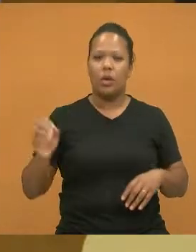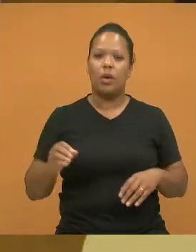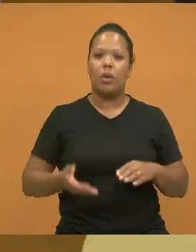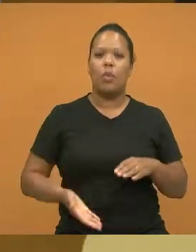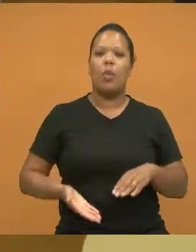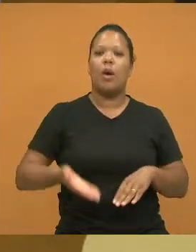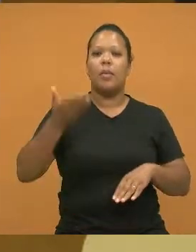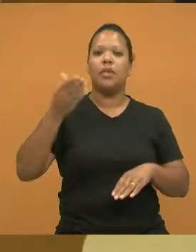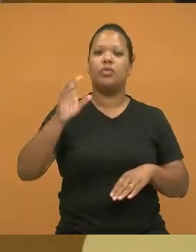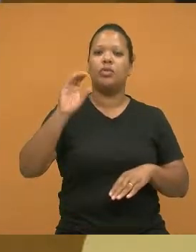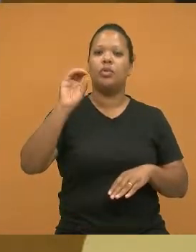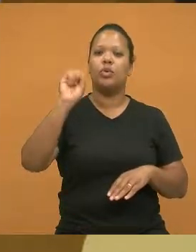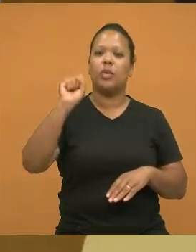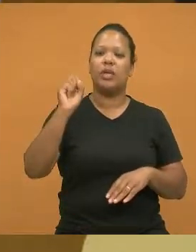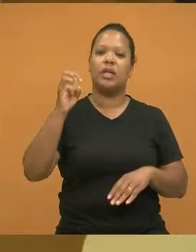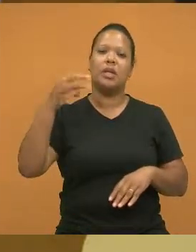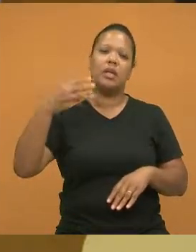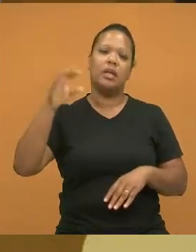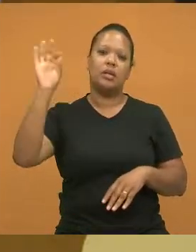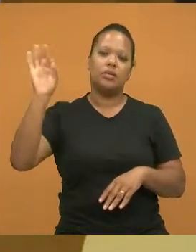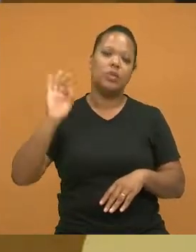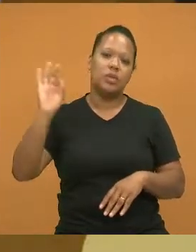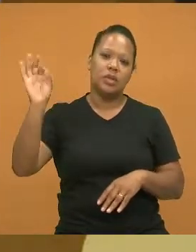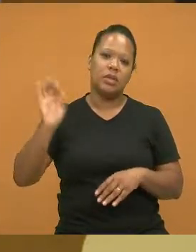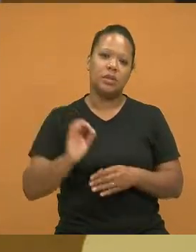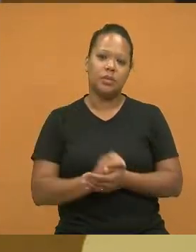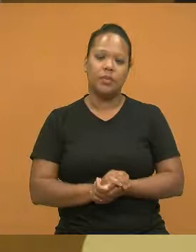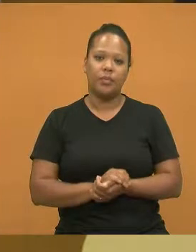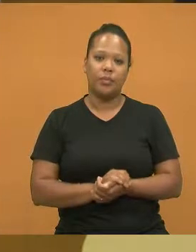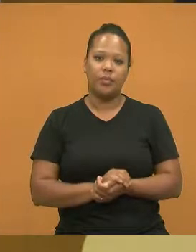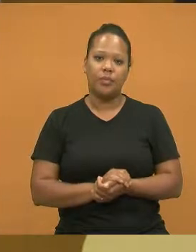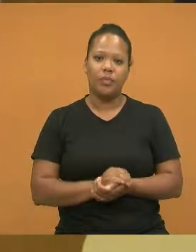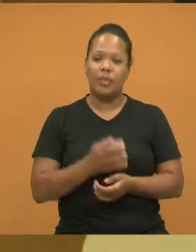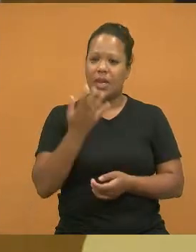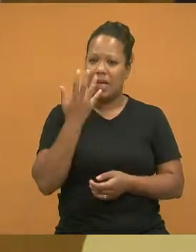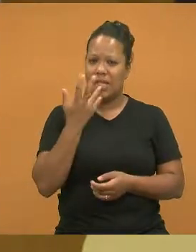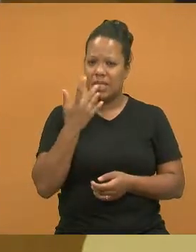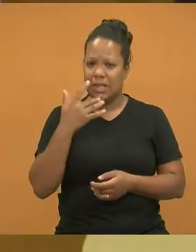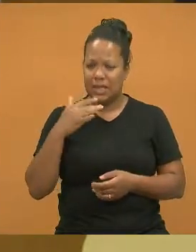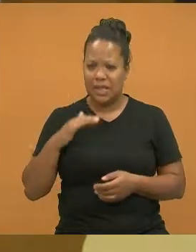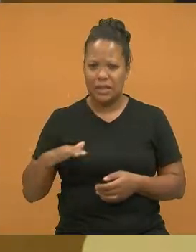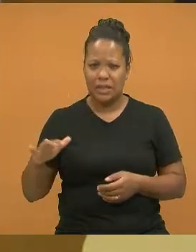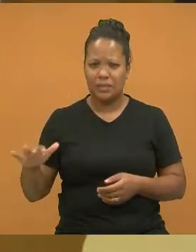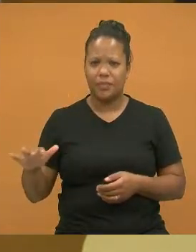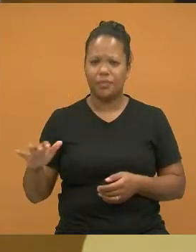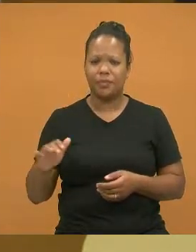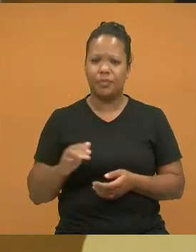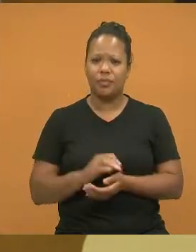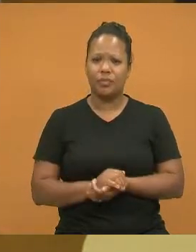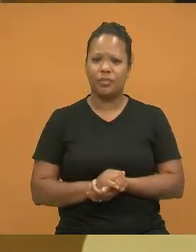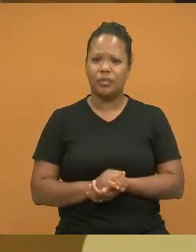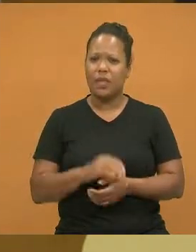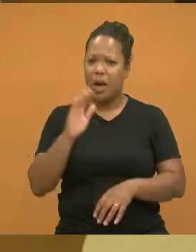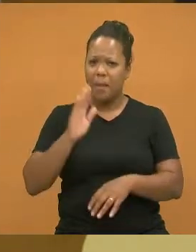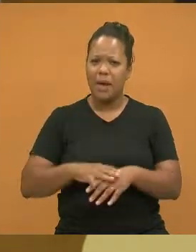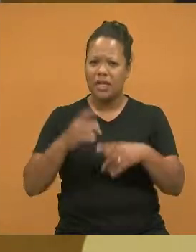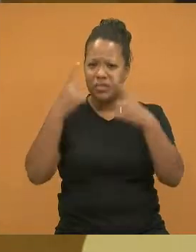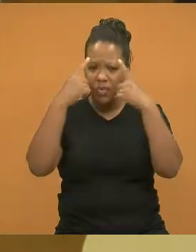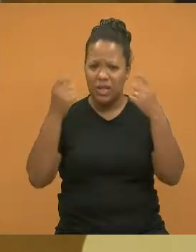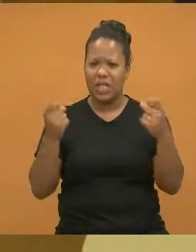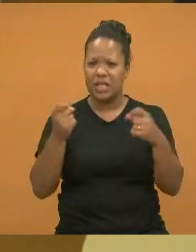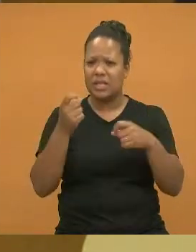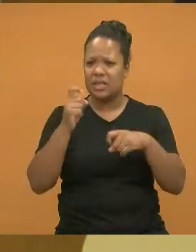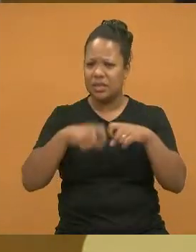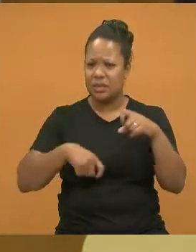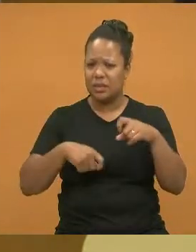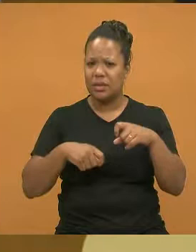83%. Não acho que seja só não acho que as crianças estejam recebendo, tendo mais violência sexual,